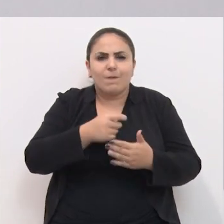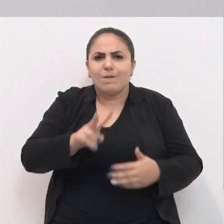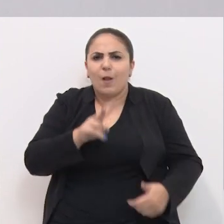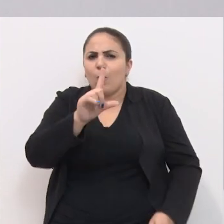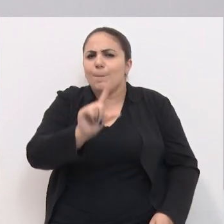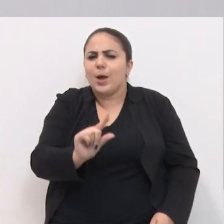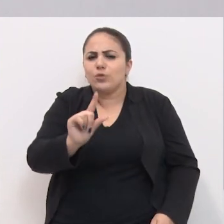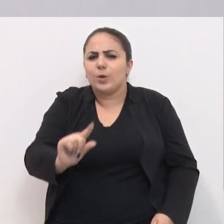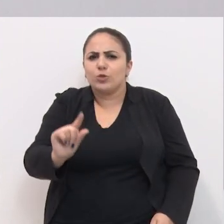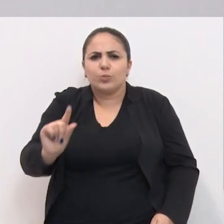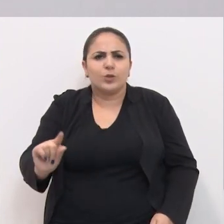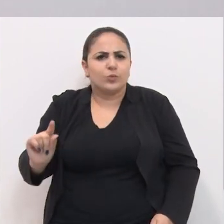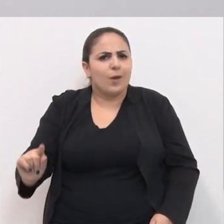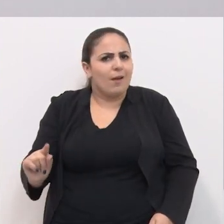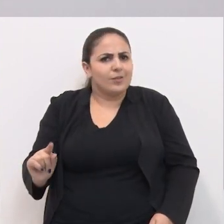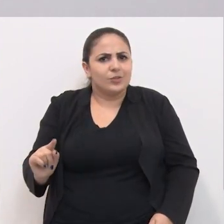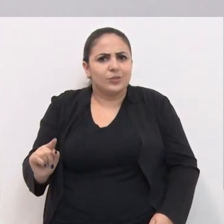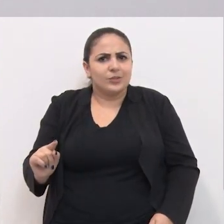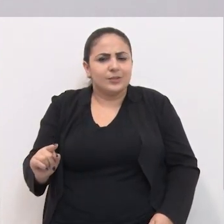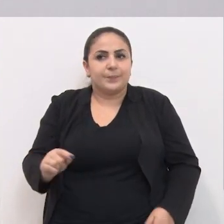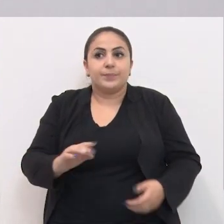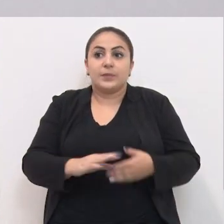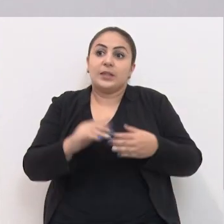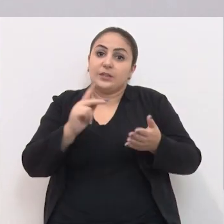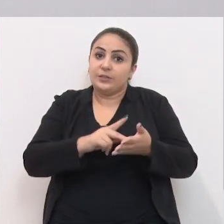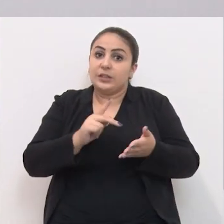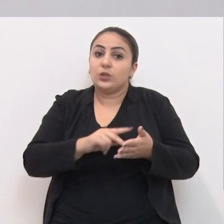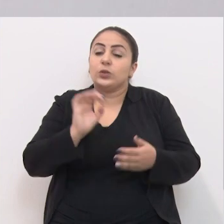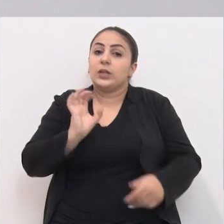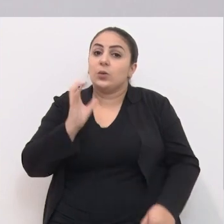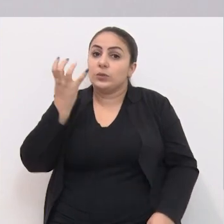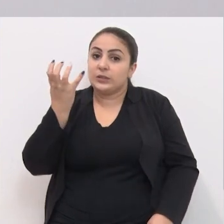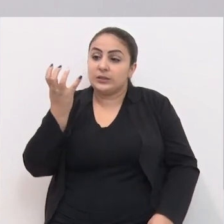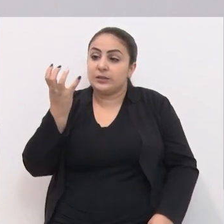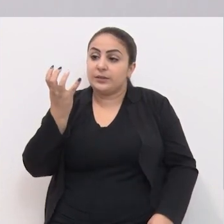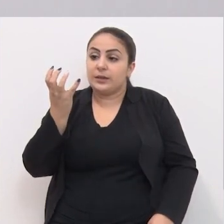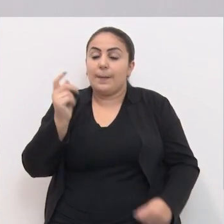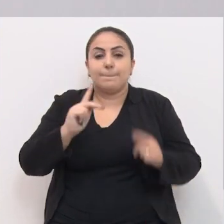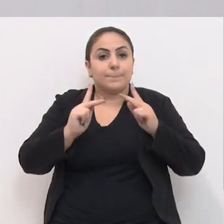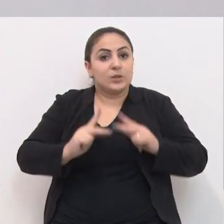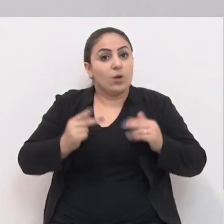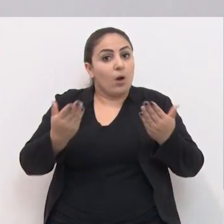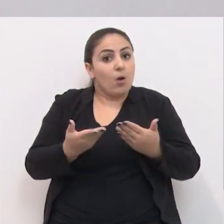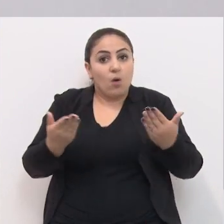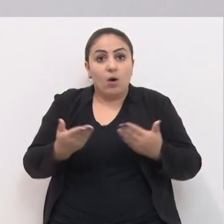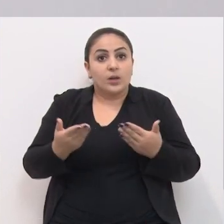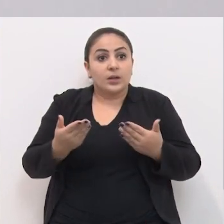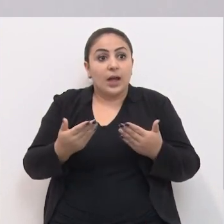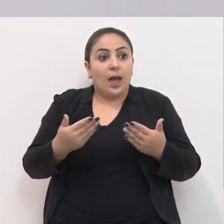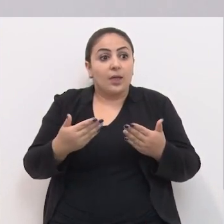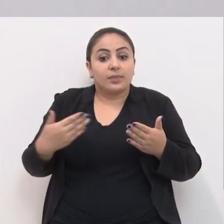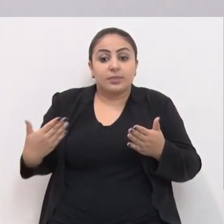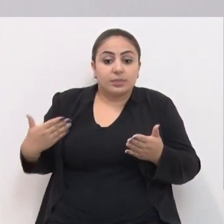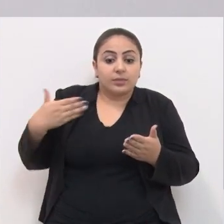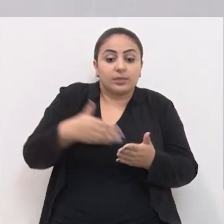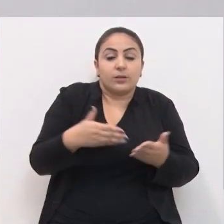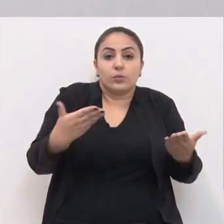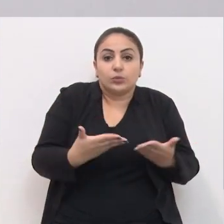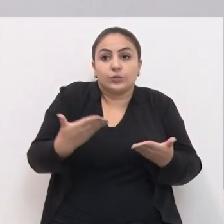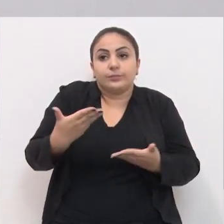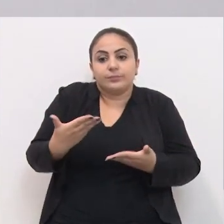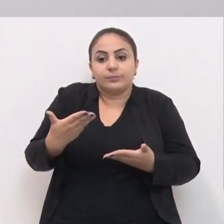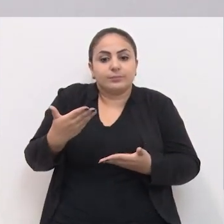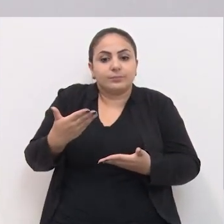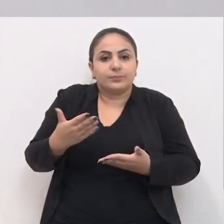que estavam paradas há 20 anos foram corrigidas. Essa questão de dar um aumento ou uma diferença de valor